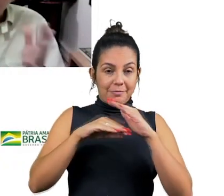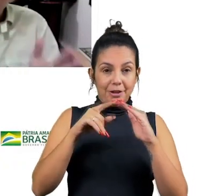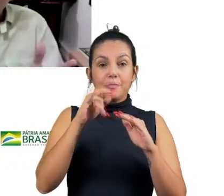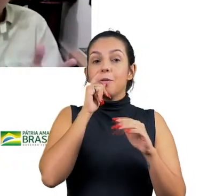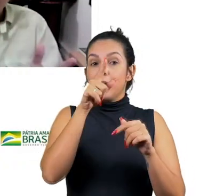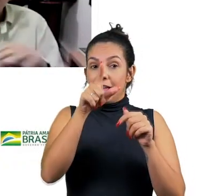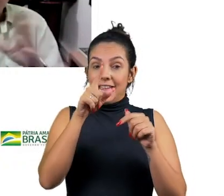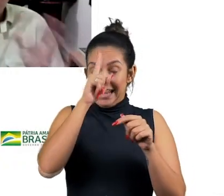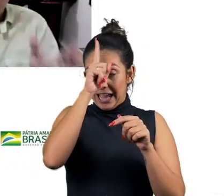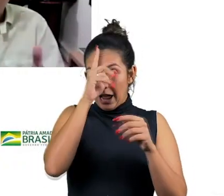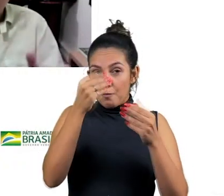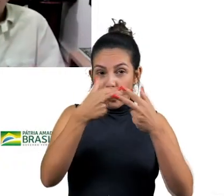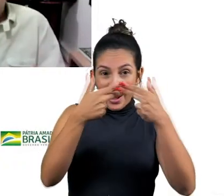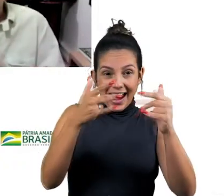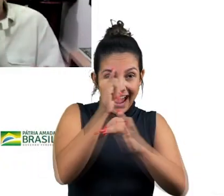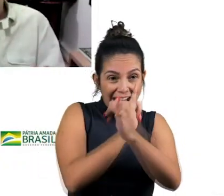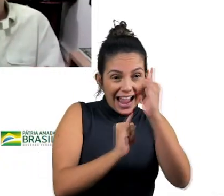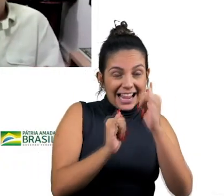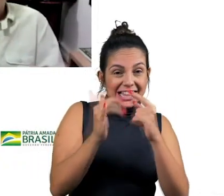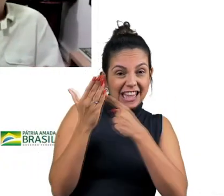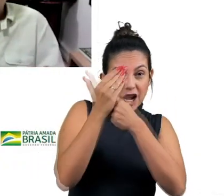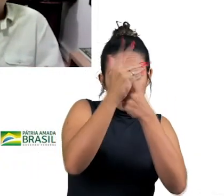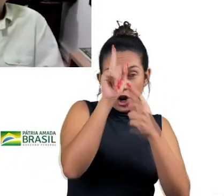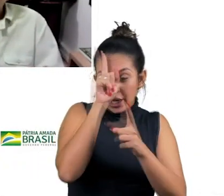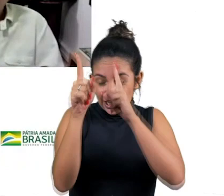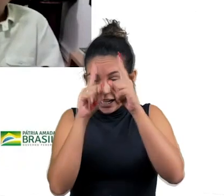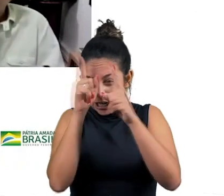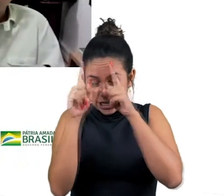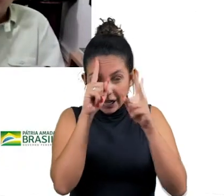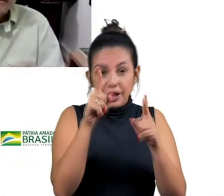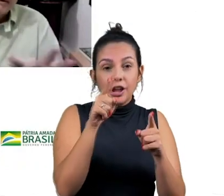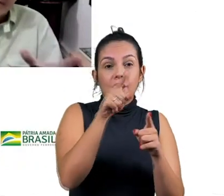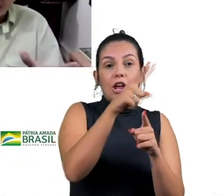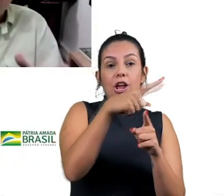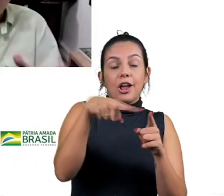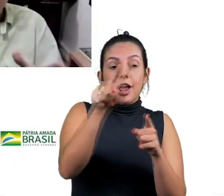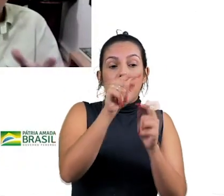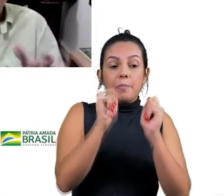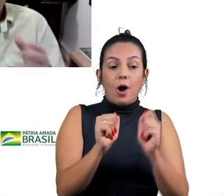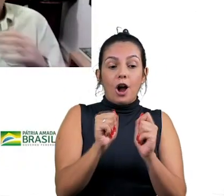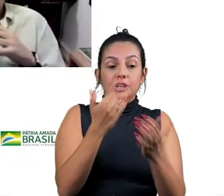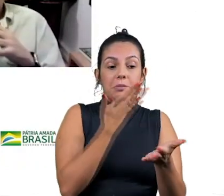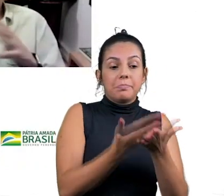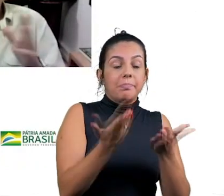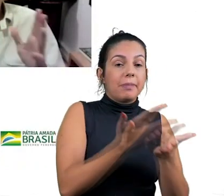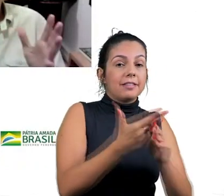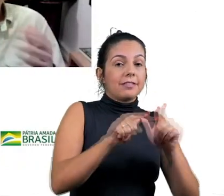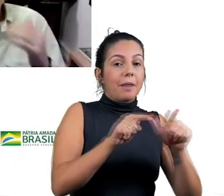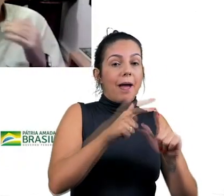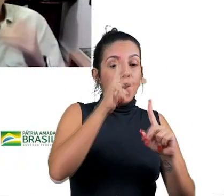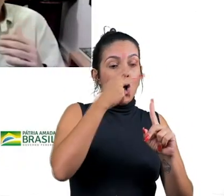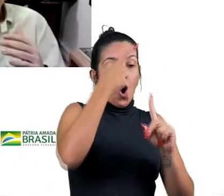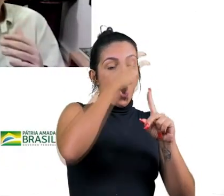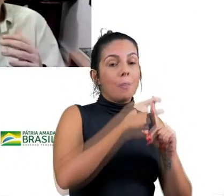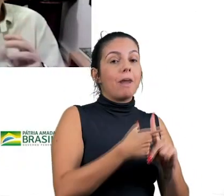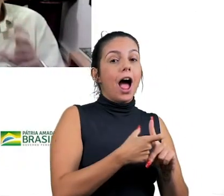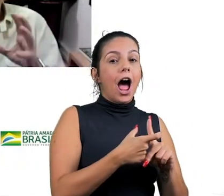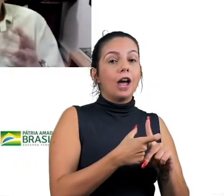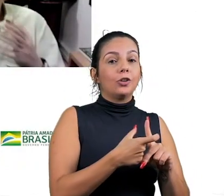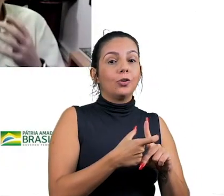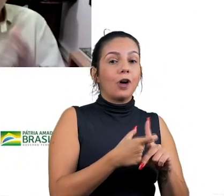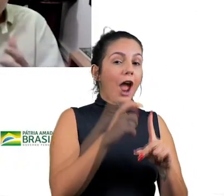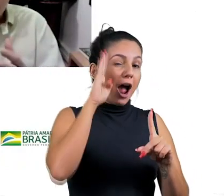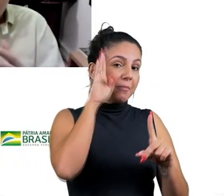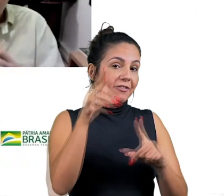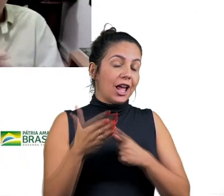vai precisar de menos gente mesmo. Então, você está criando um problema de desemprego aí que precisa de ser resolvido. E esse é um dos grandes dilemas